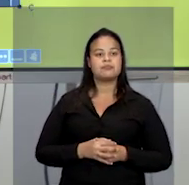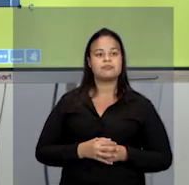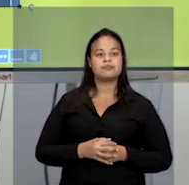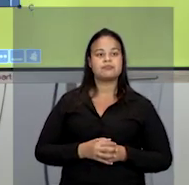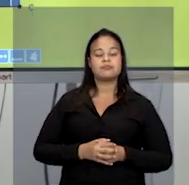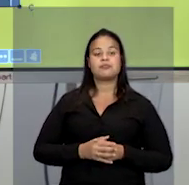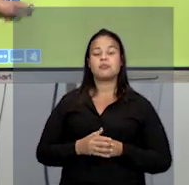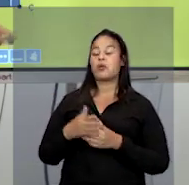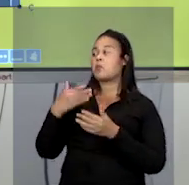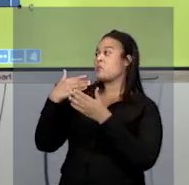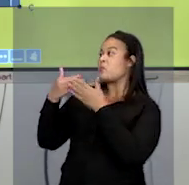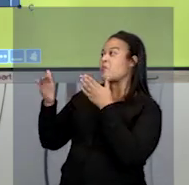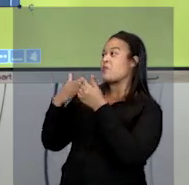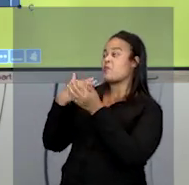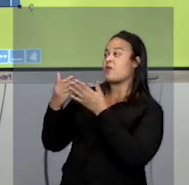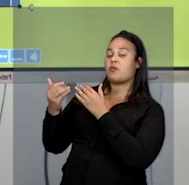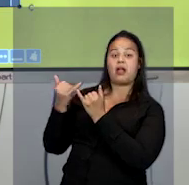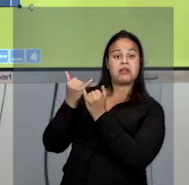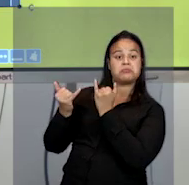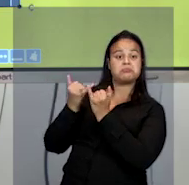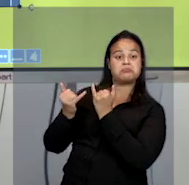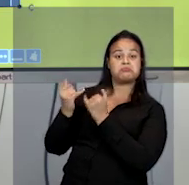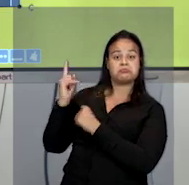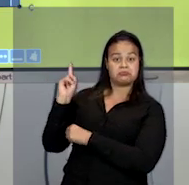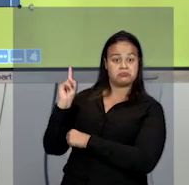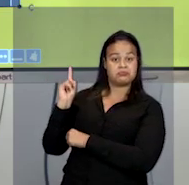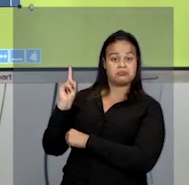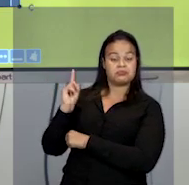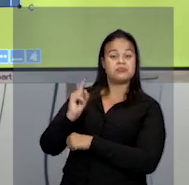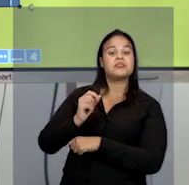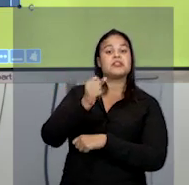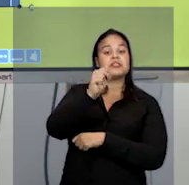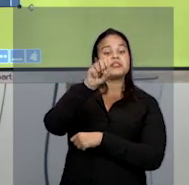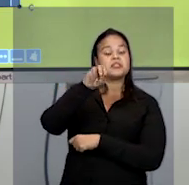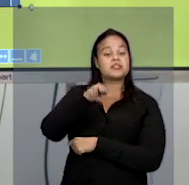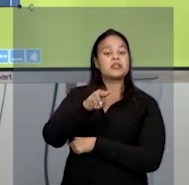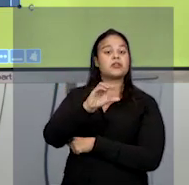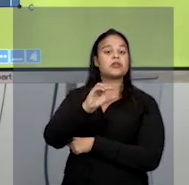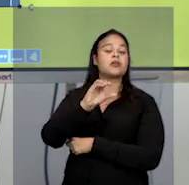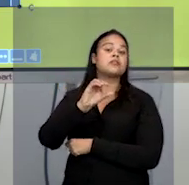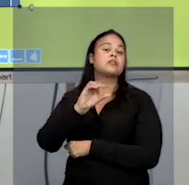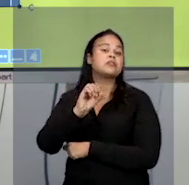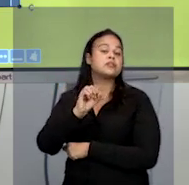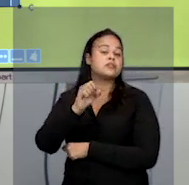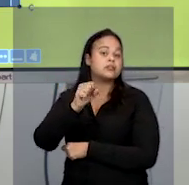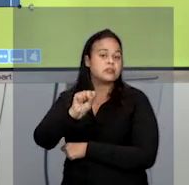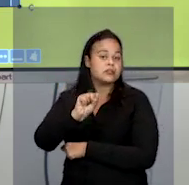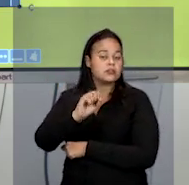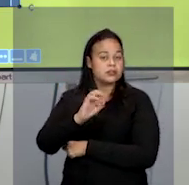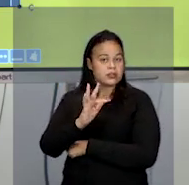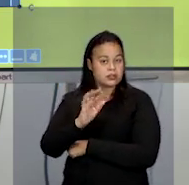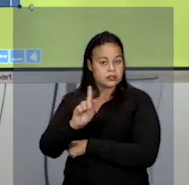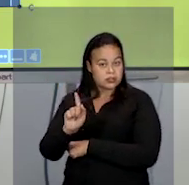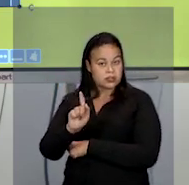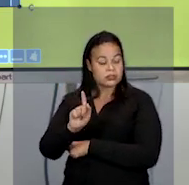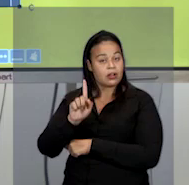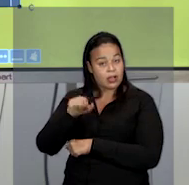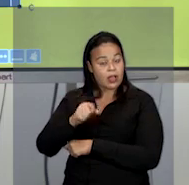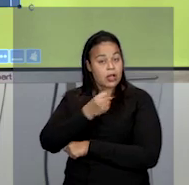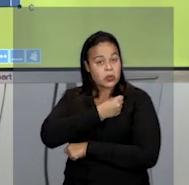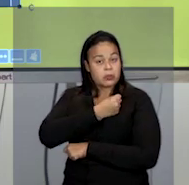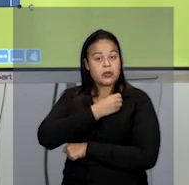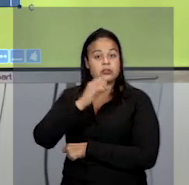Qualquer que seja o triângulo semelhante a esse, os valores de seno, cosseno e tangente serão aqueles apresentados, 0,6, 0,8 e